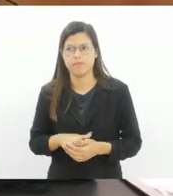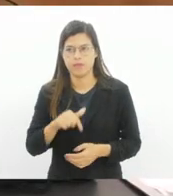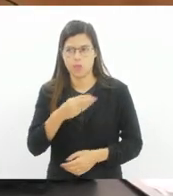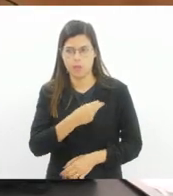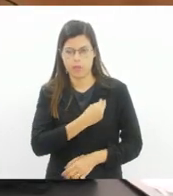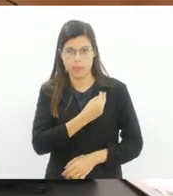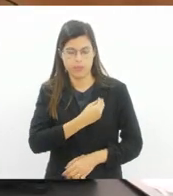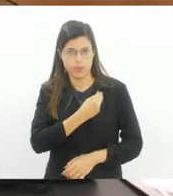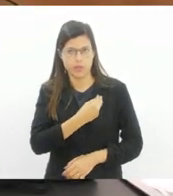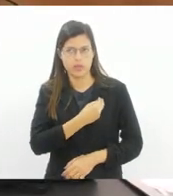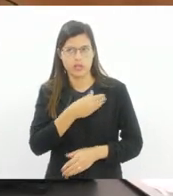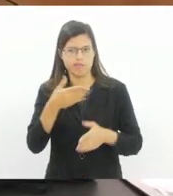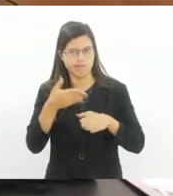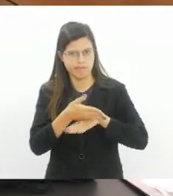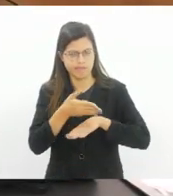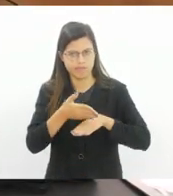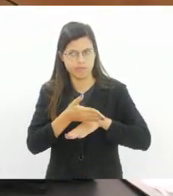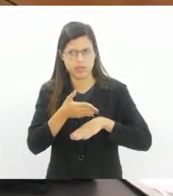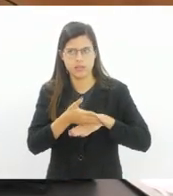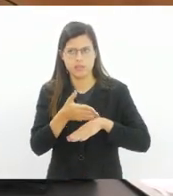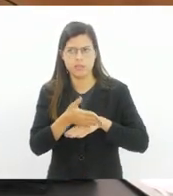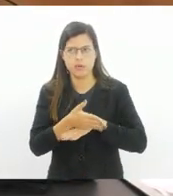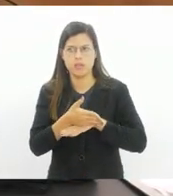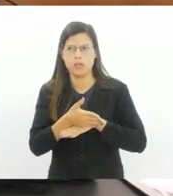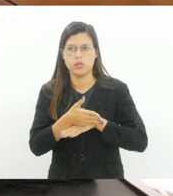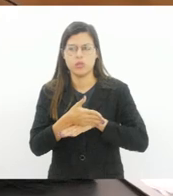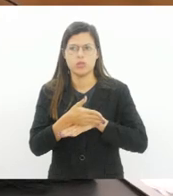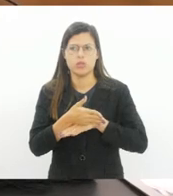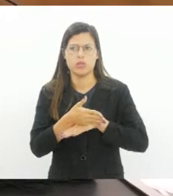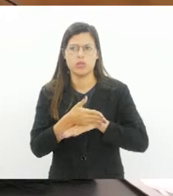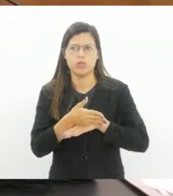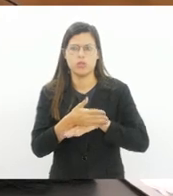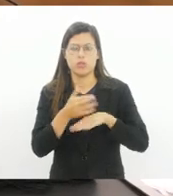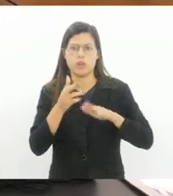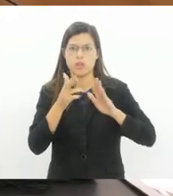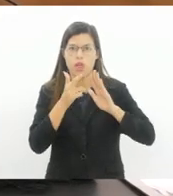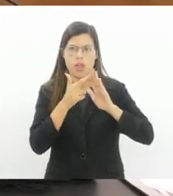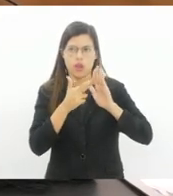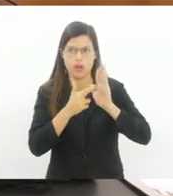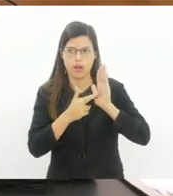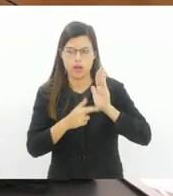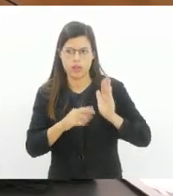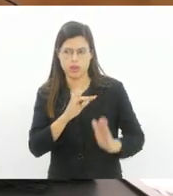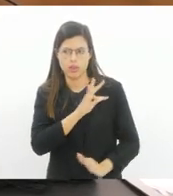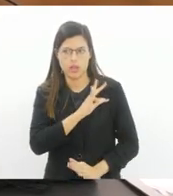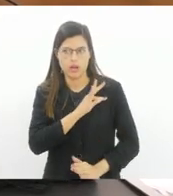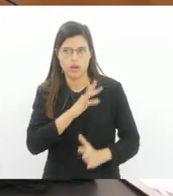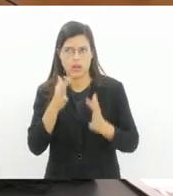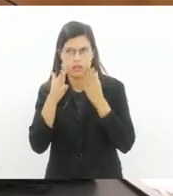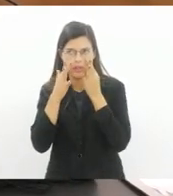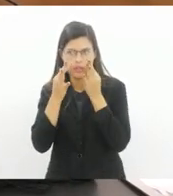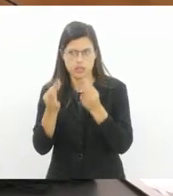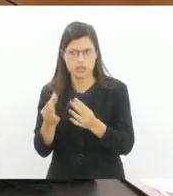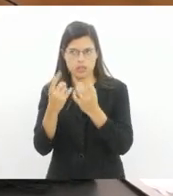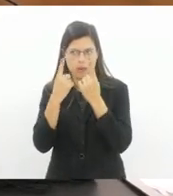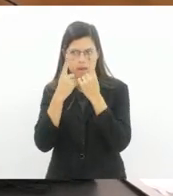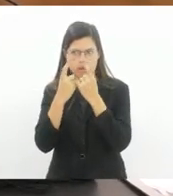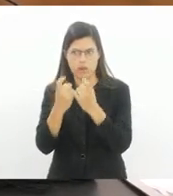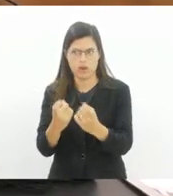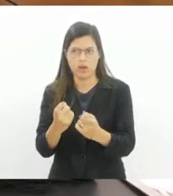presente, participante da revisão da norma técnica de atenção à violência